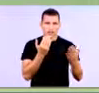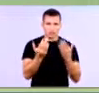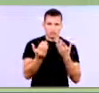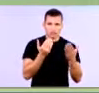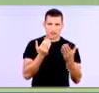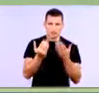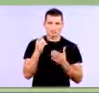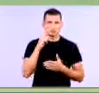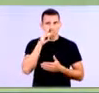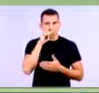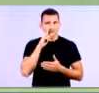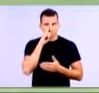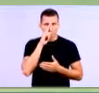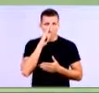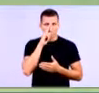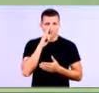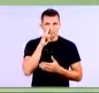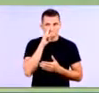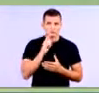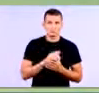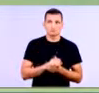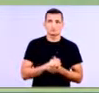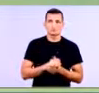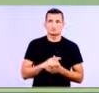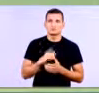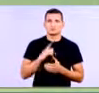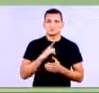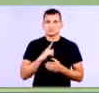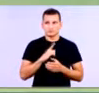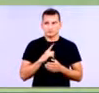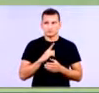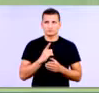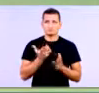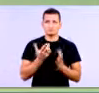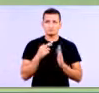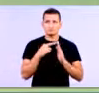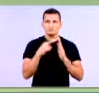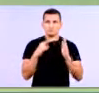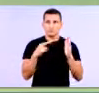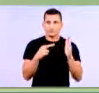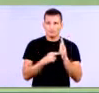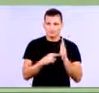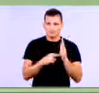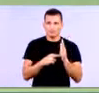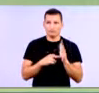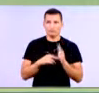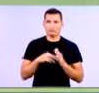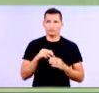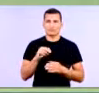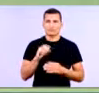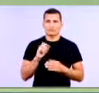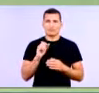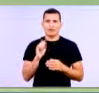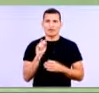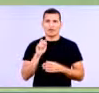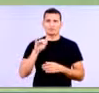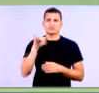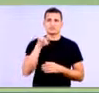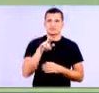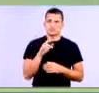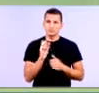de desastre, na qual estabelecem-se os procedimentos para agir caso